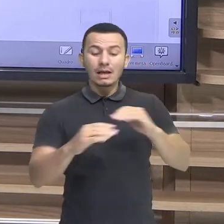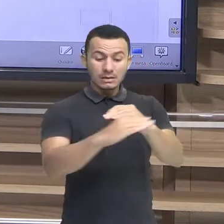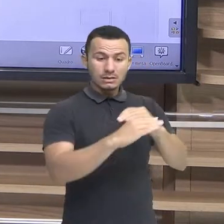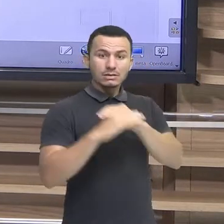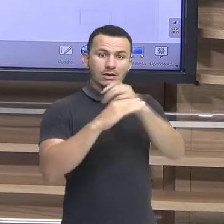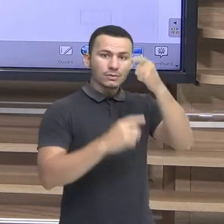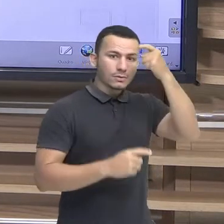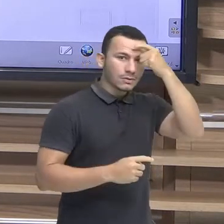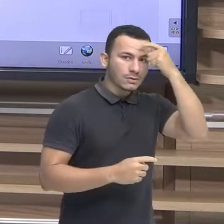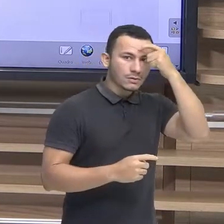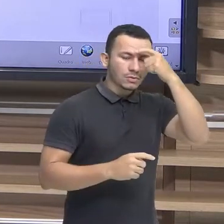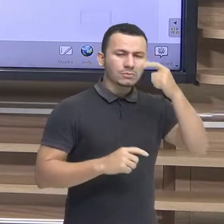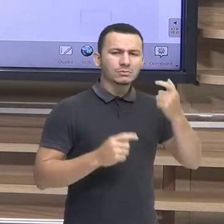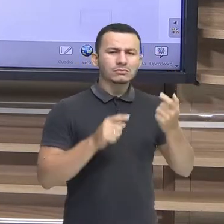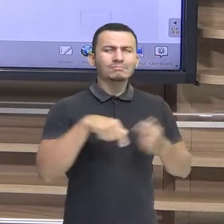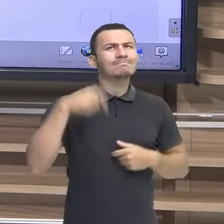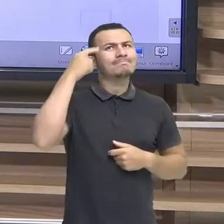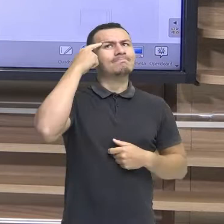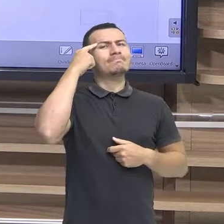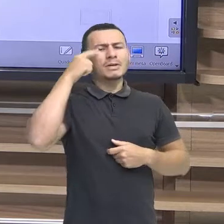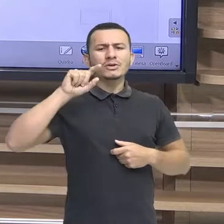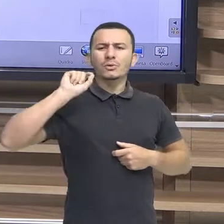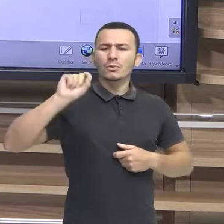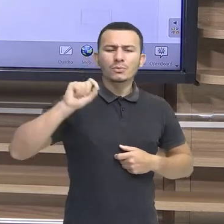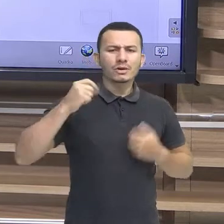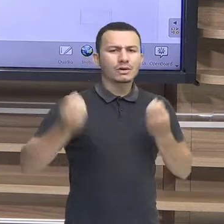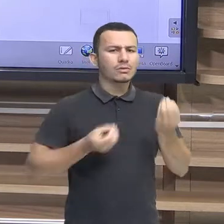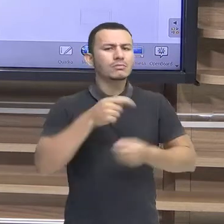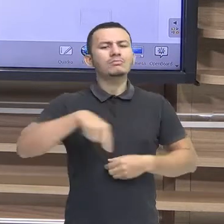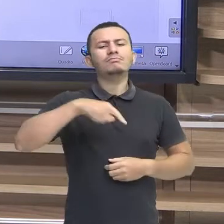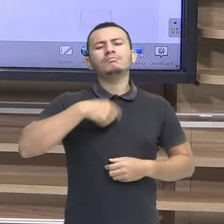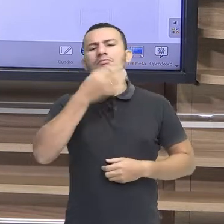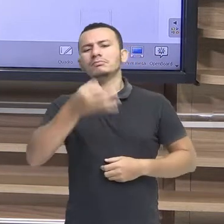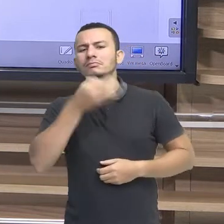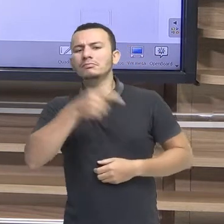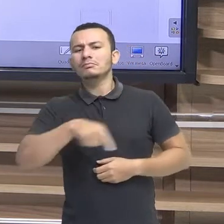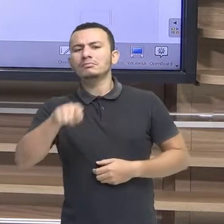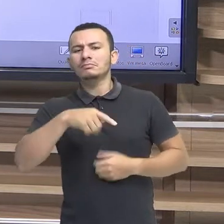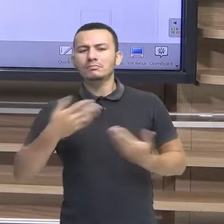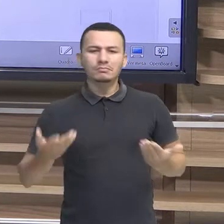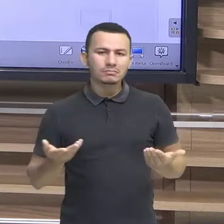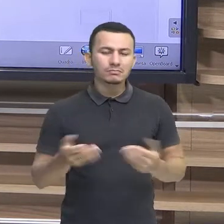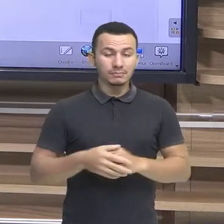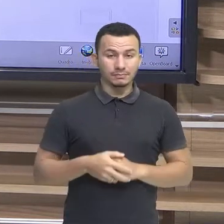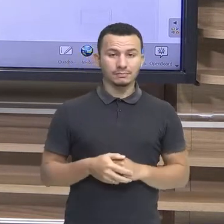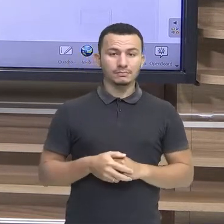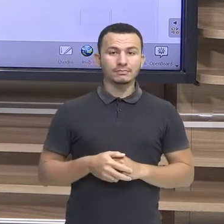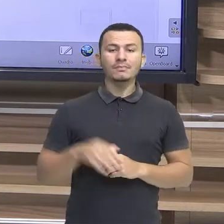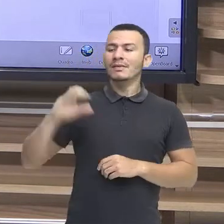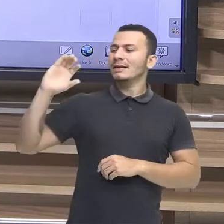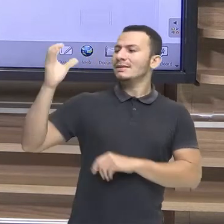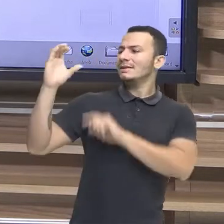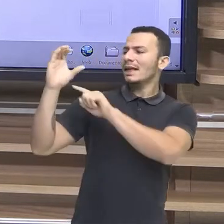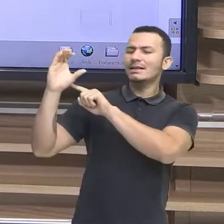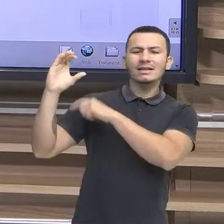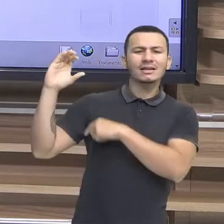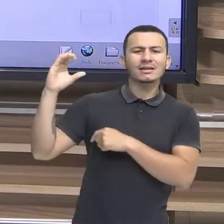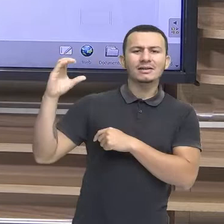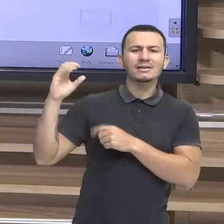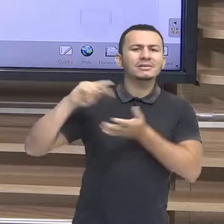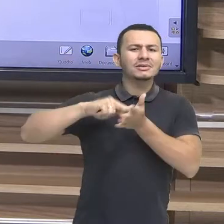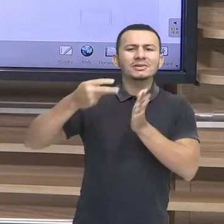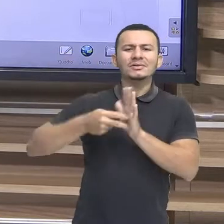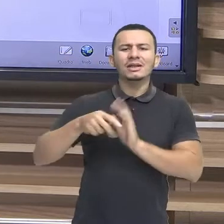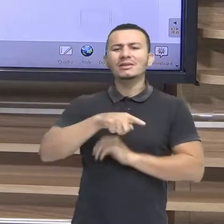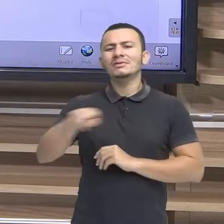senso comum, o que vem aí na ideia de vocês, na mente de vocês? Quando a gente fala de ciência, o que se